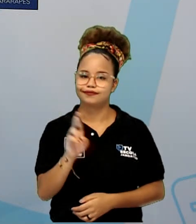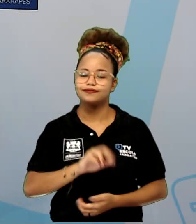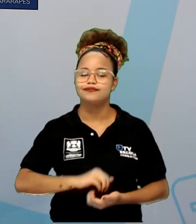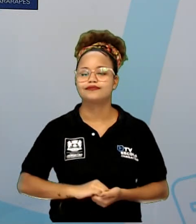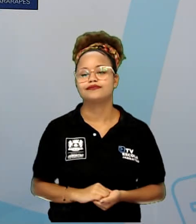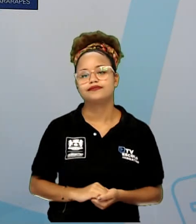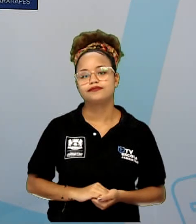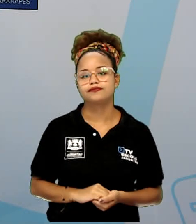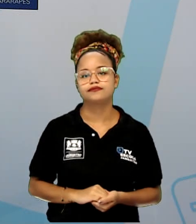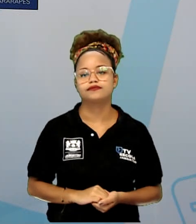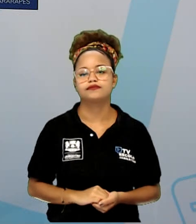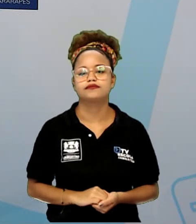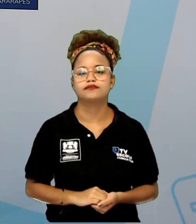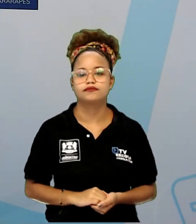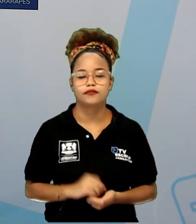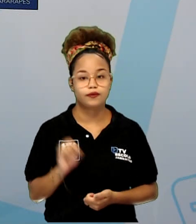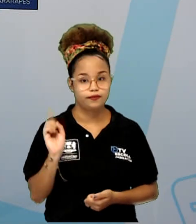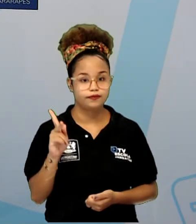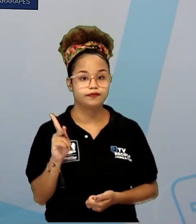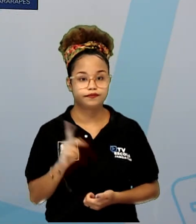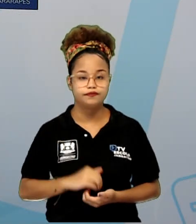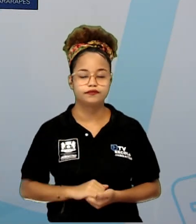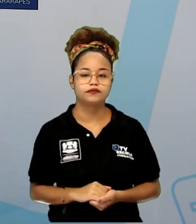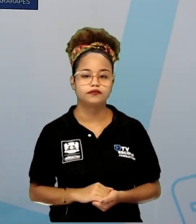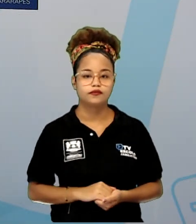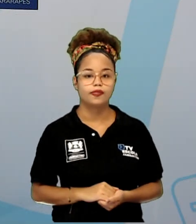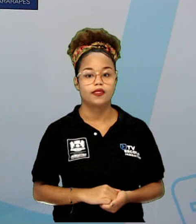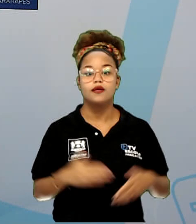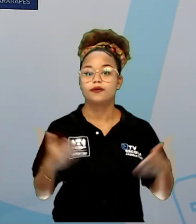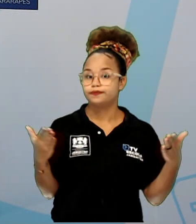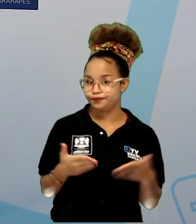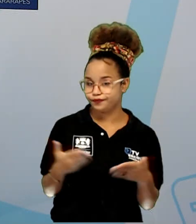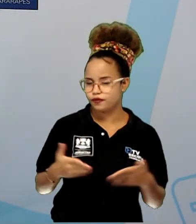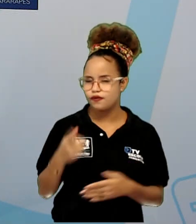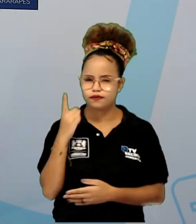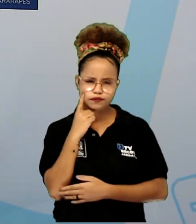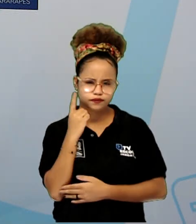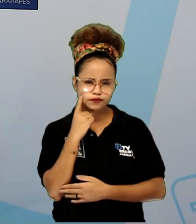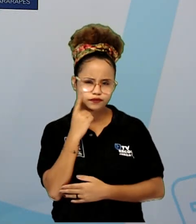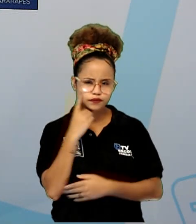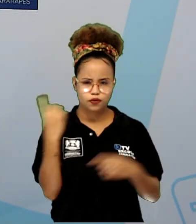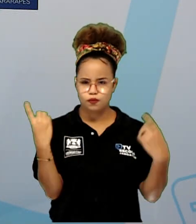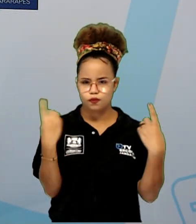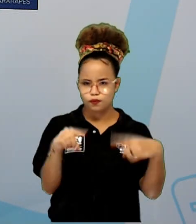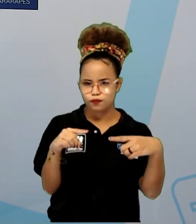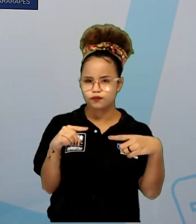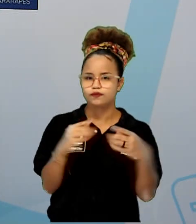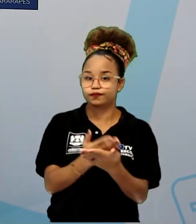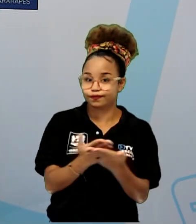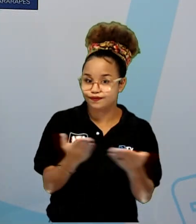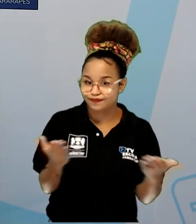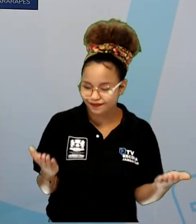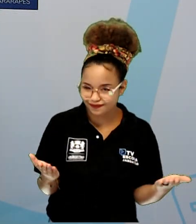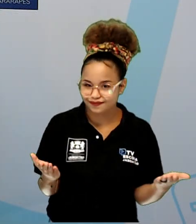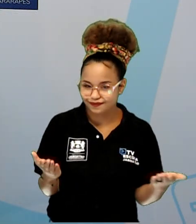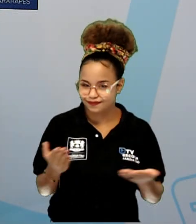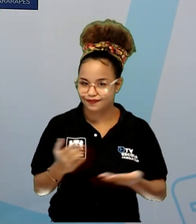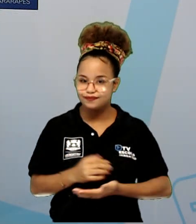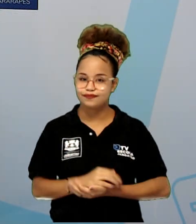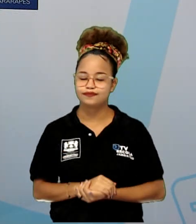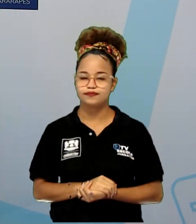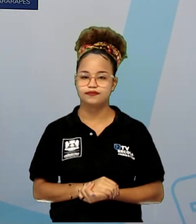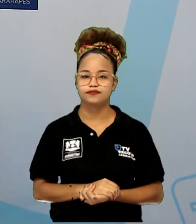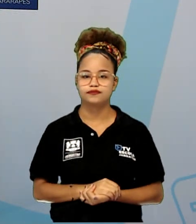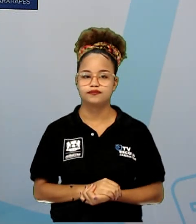R$ 50. Tá joia? Agora, olha só, o desafio para vocês, tá?